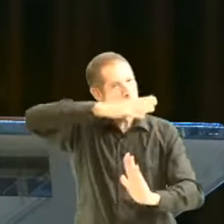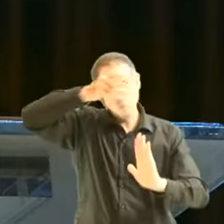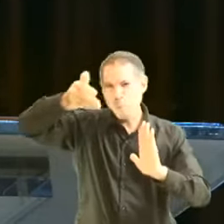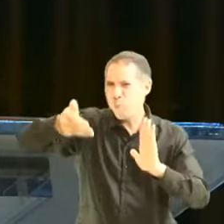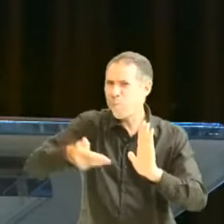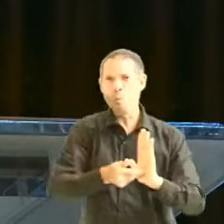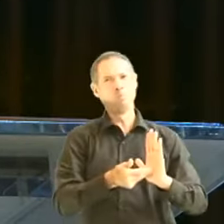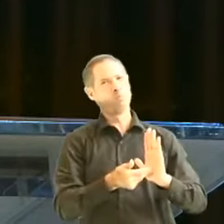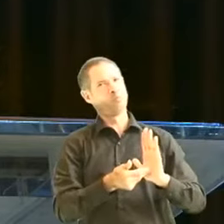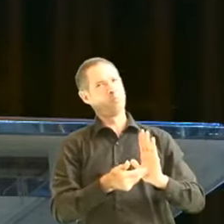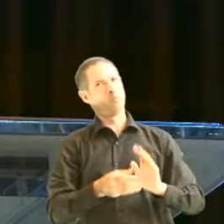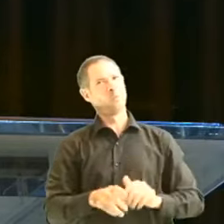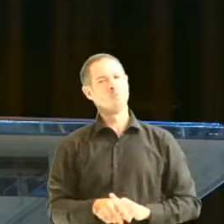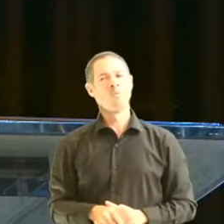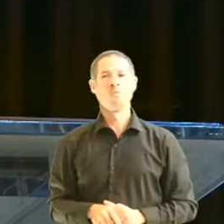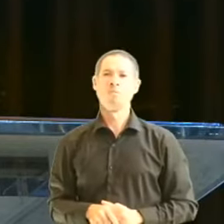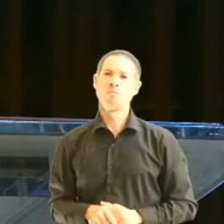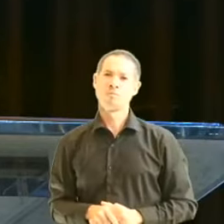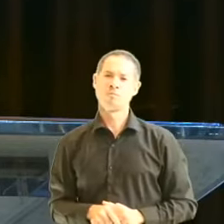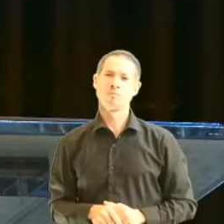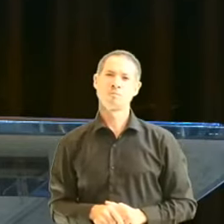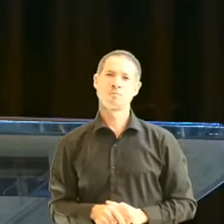inteiro.